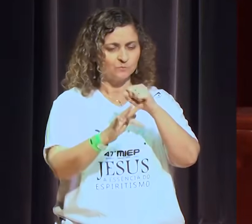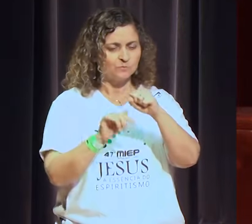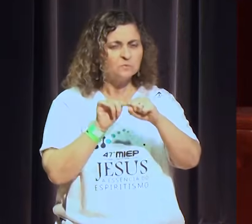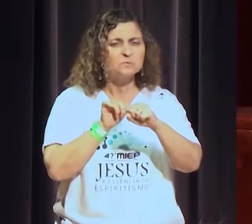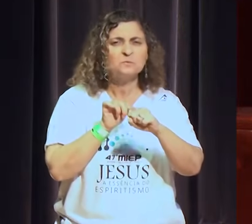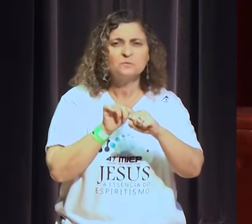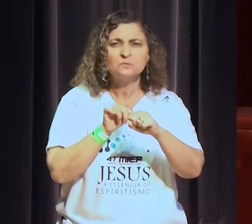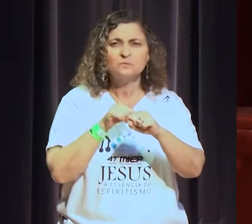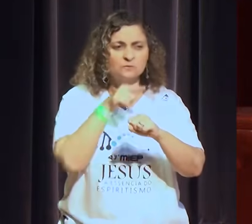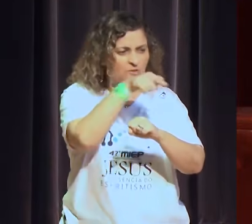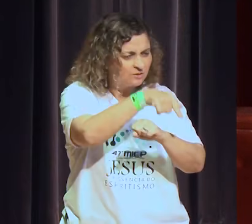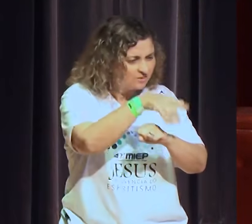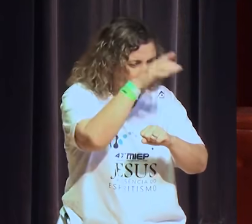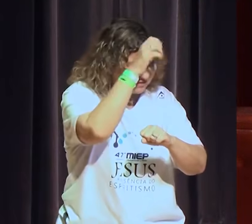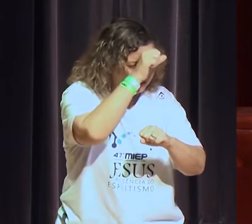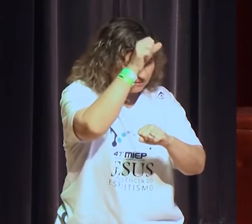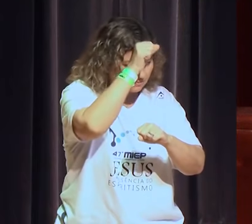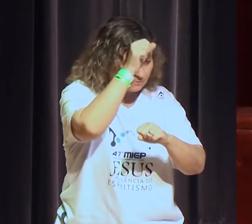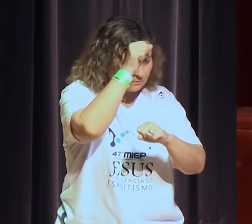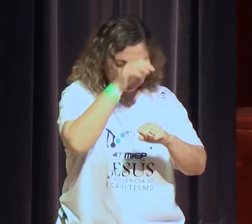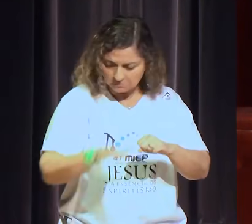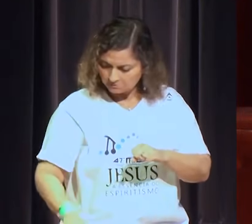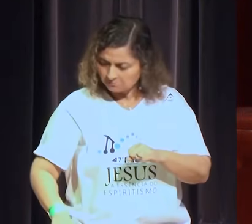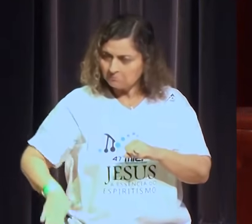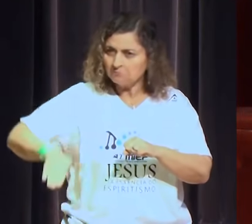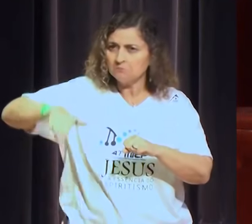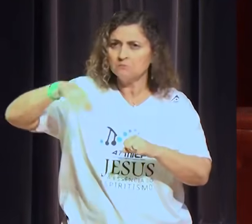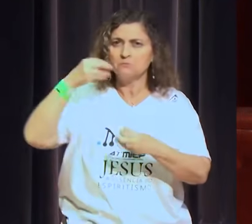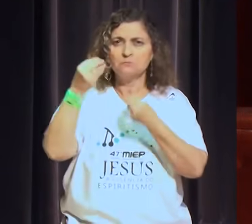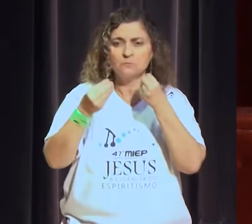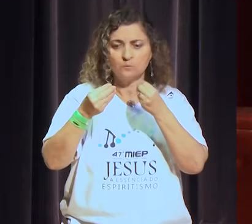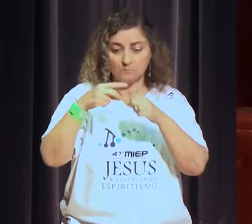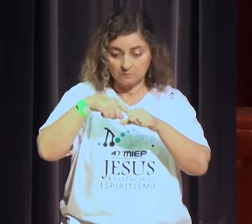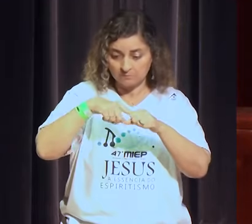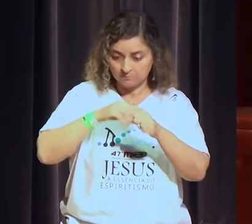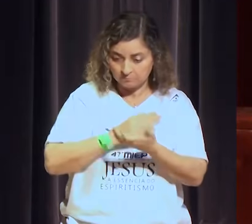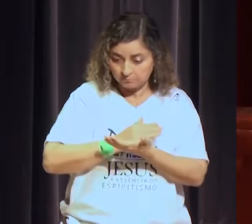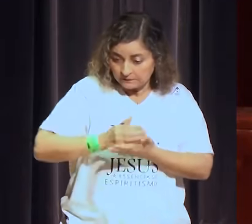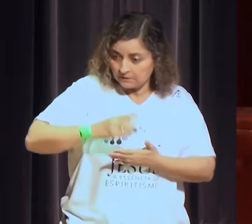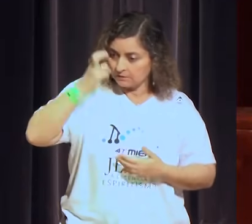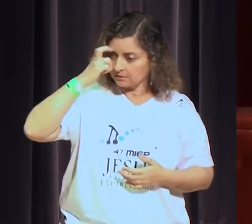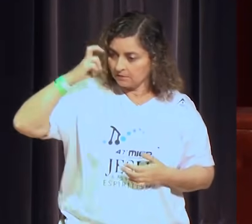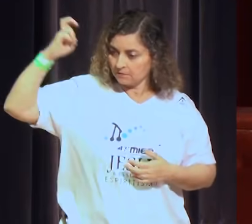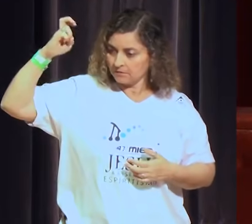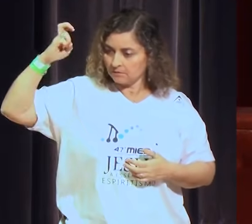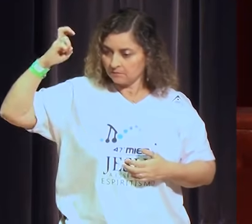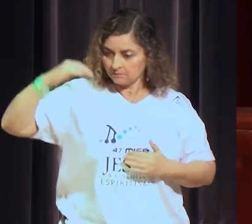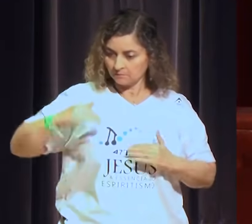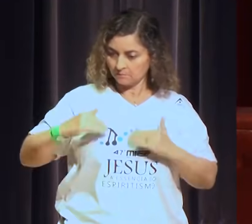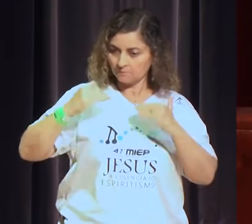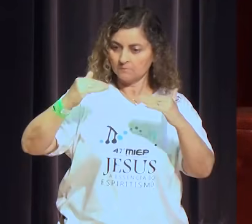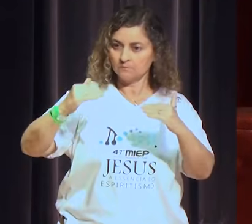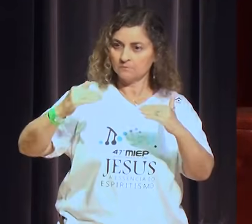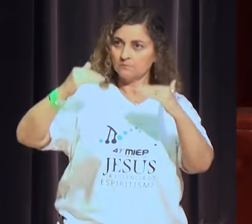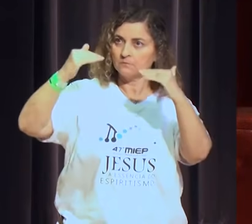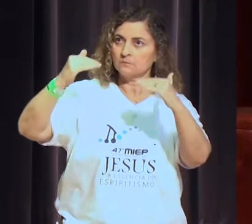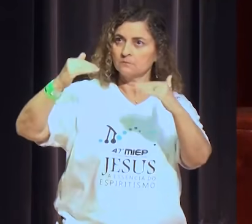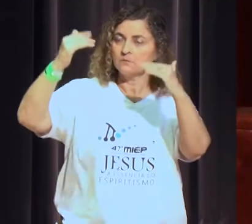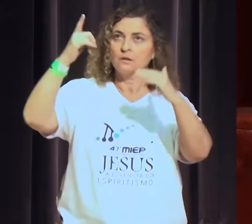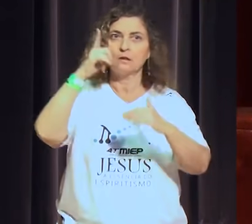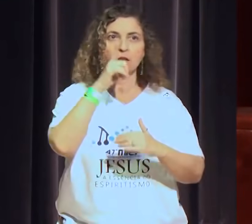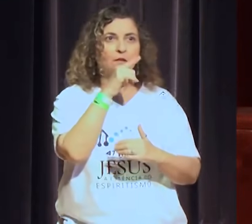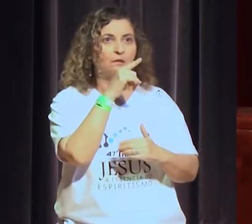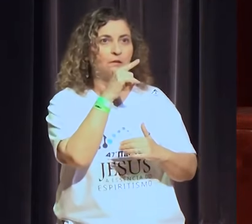Subindo desde criança, aprendendo fluido cósmico. Princípio inteligente. Evolução no mineral, no